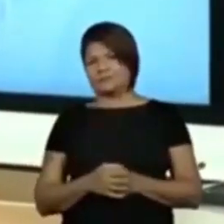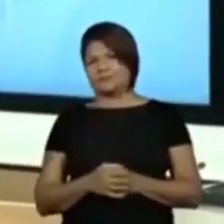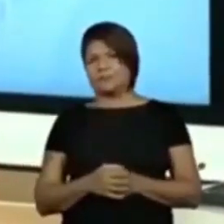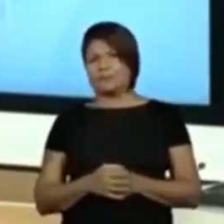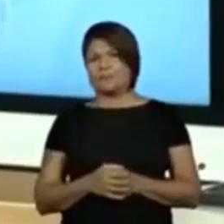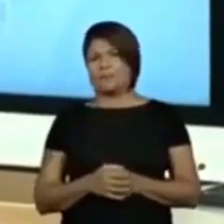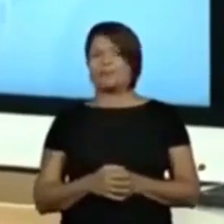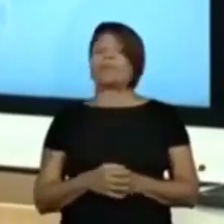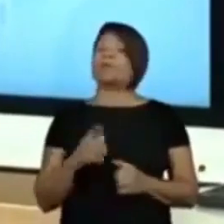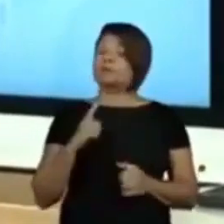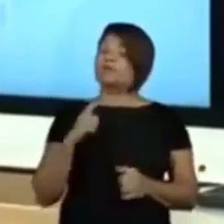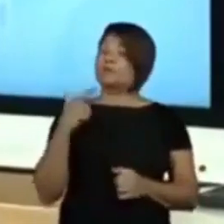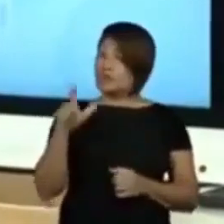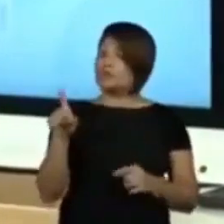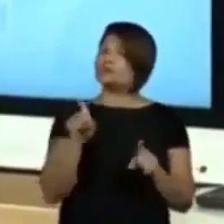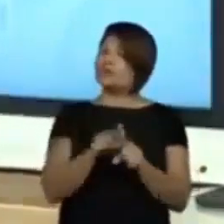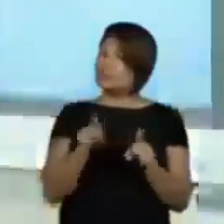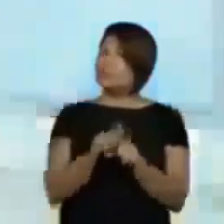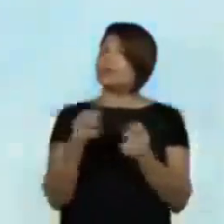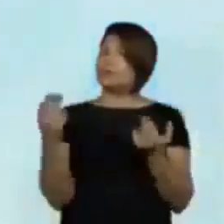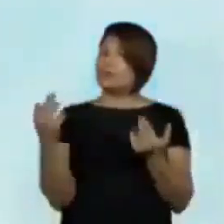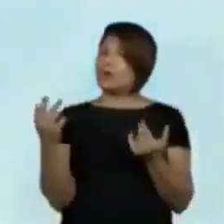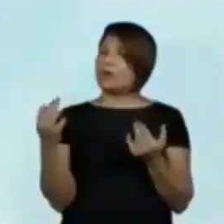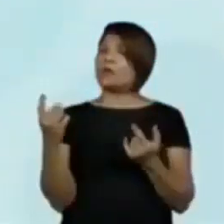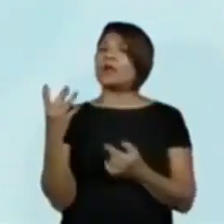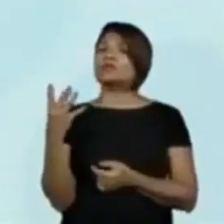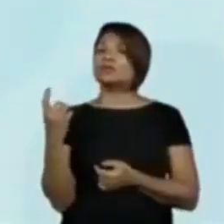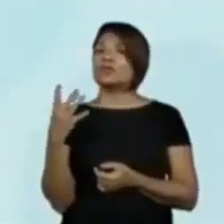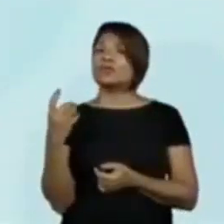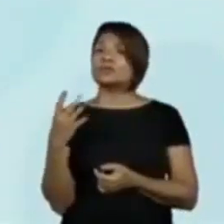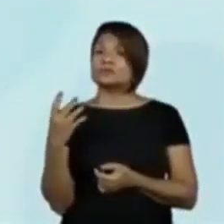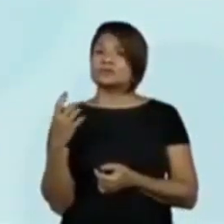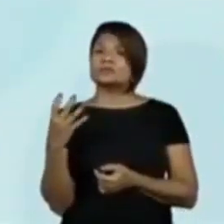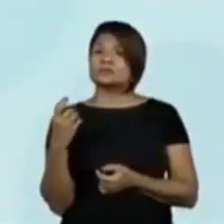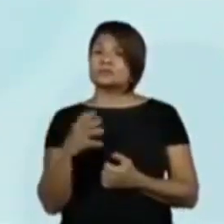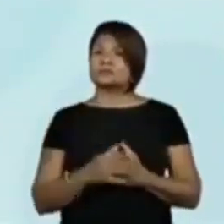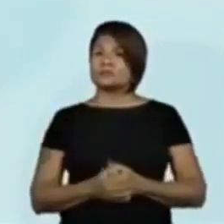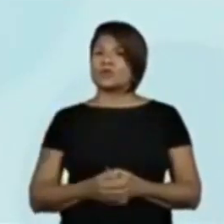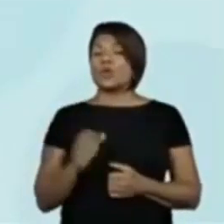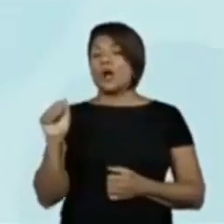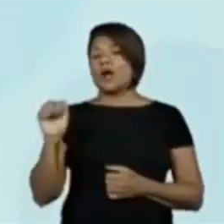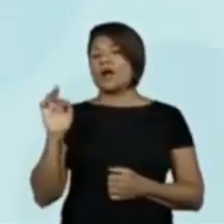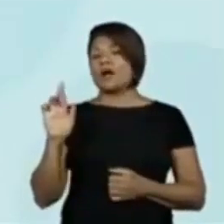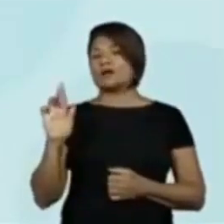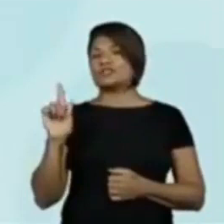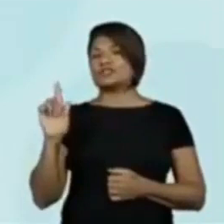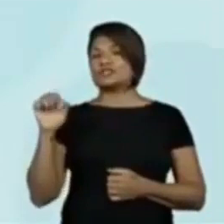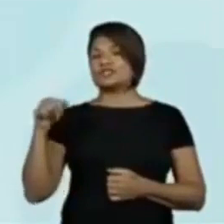E eu tive outro que também teve os mesmos 14 votos.